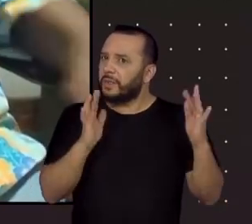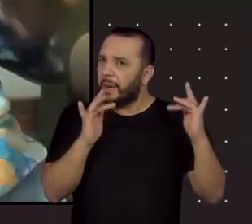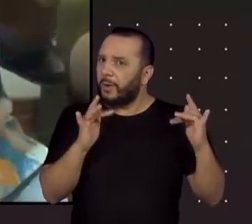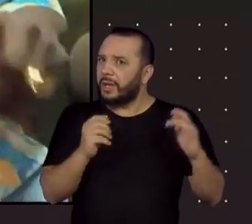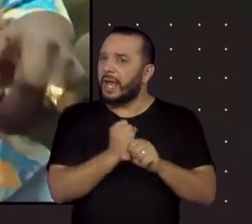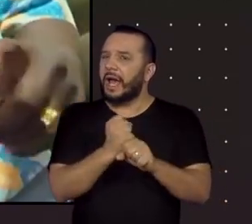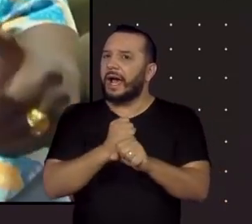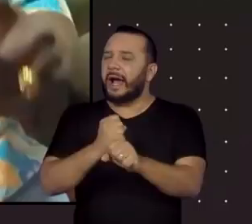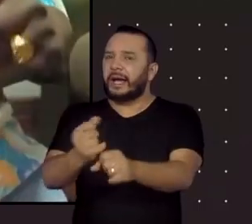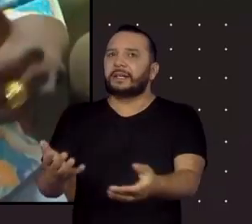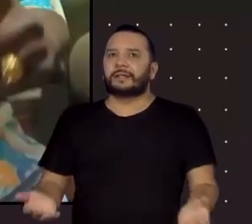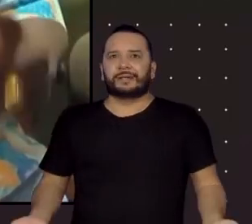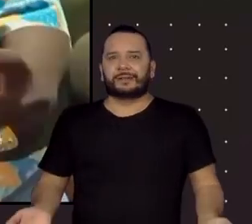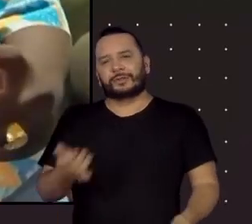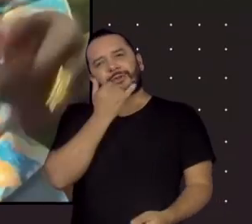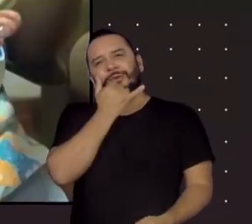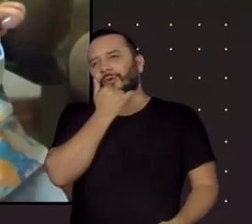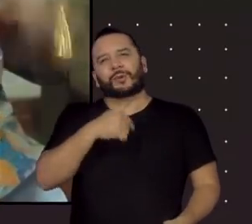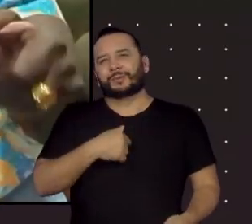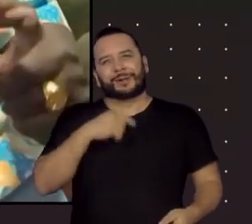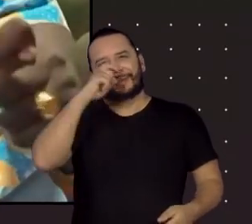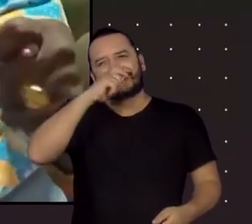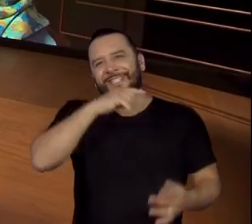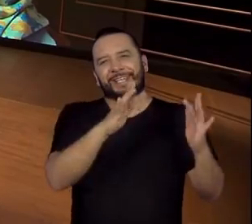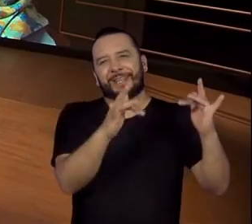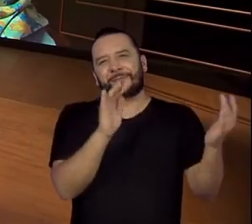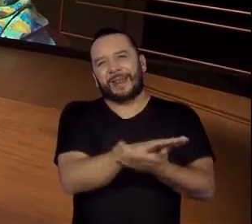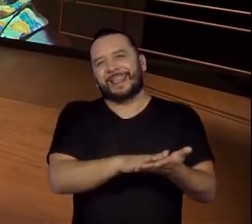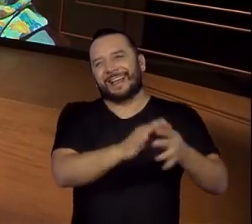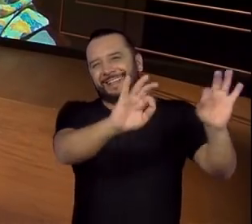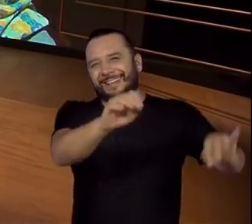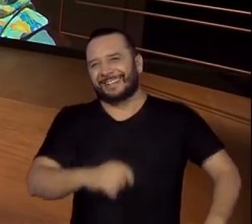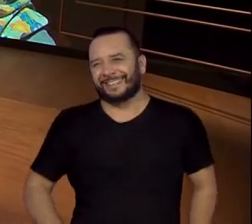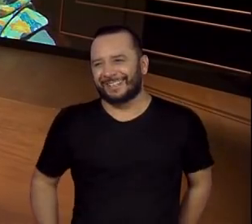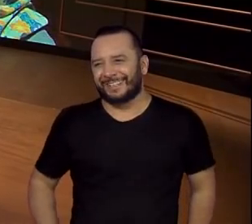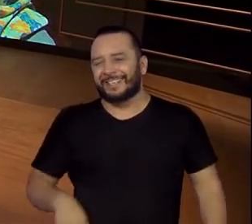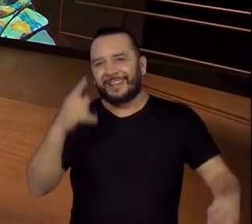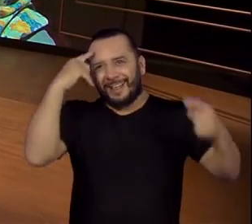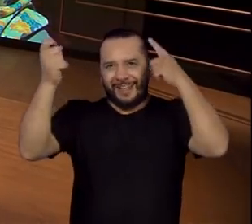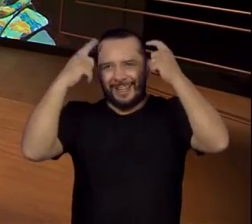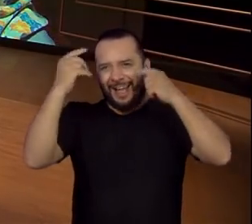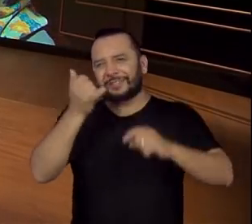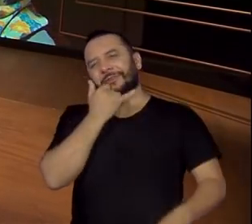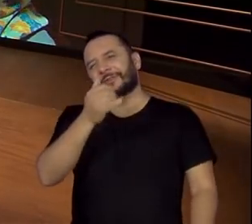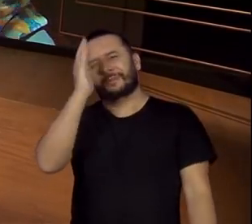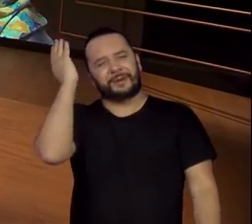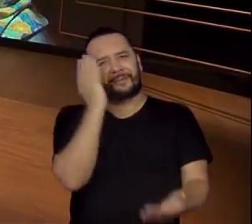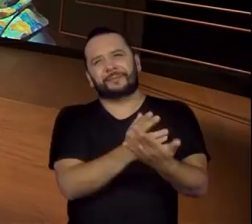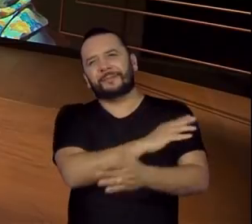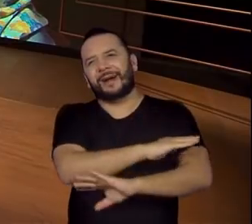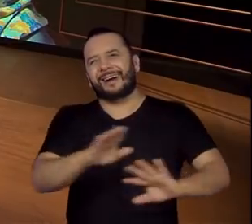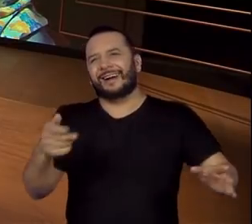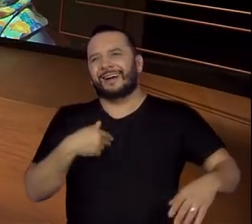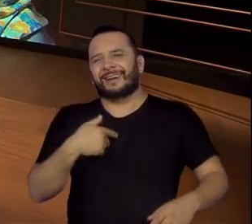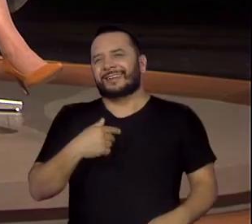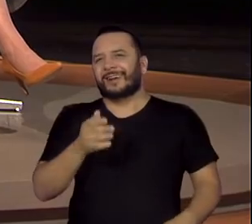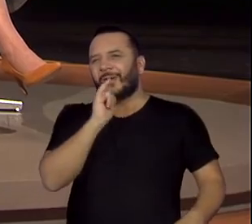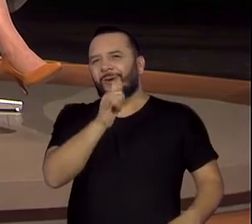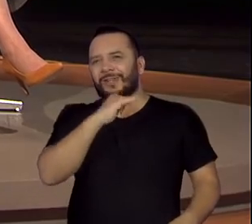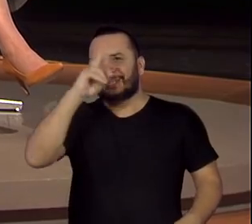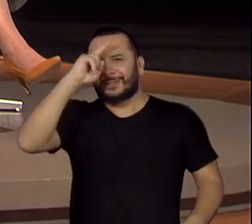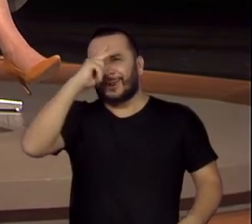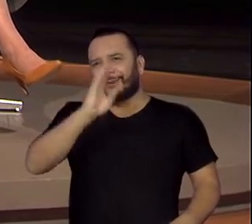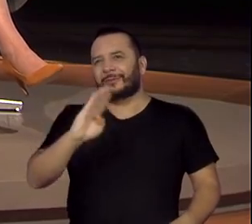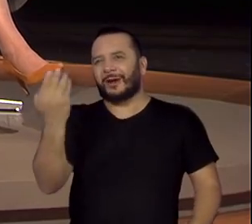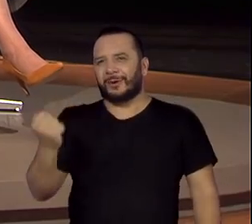E Serguei, primeiro, tu não namora ninguém. E segundo, porra, Serguei, vai, historinha agora. Era a